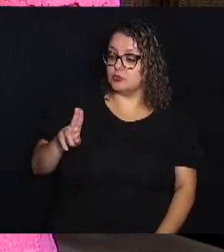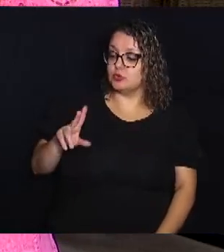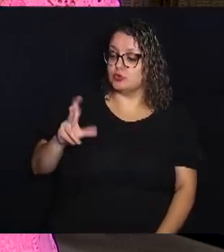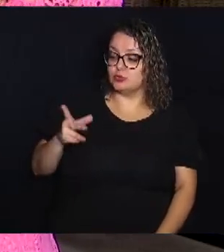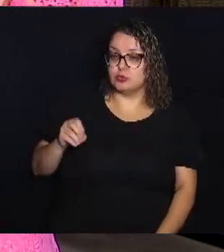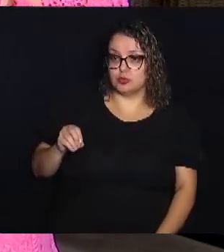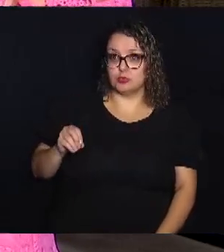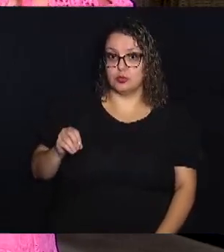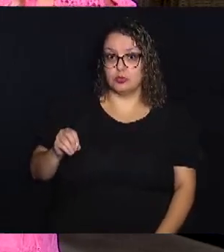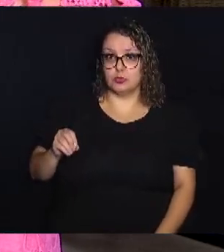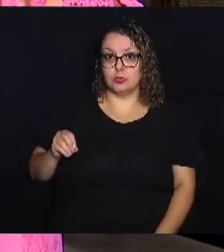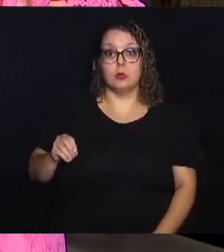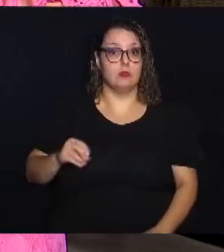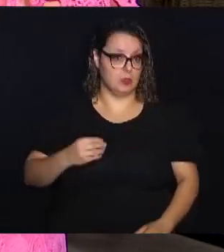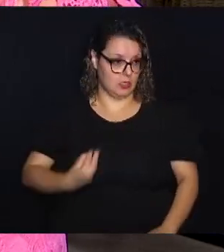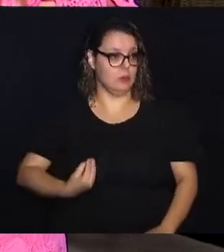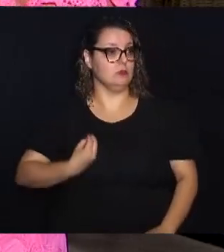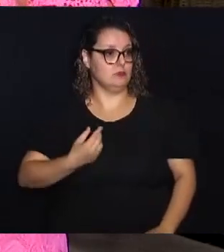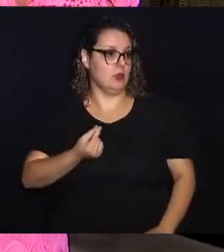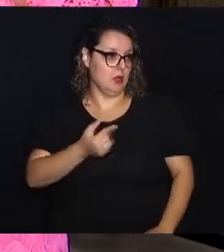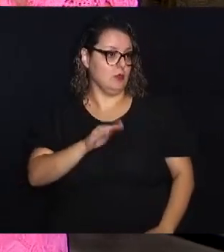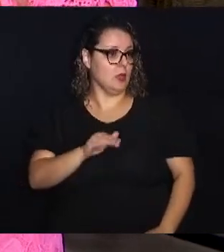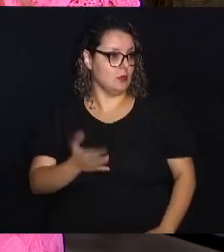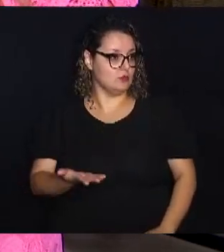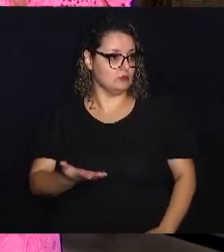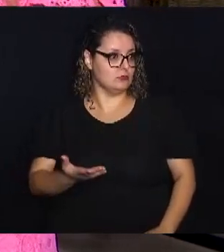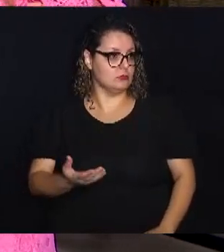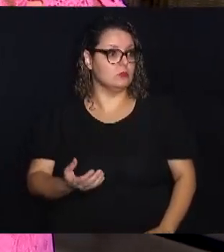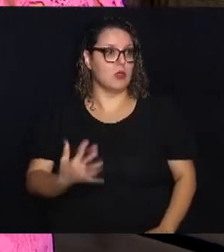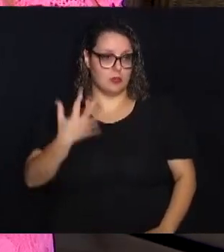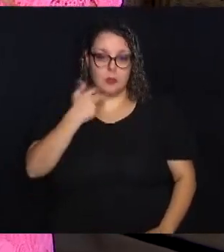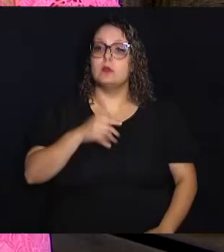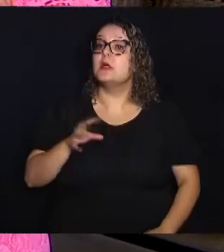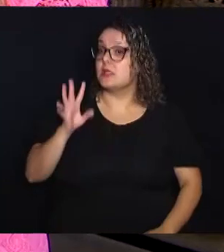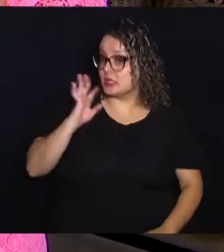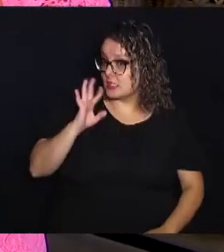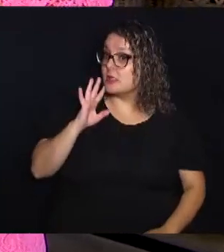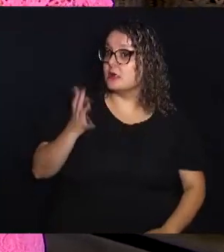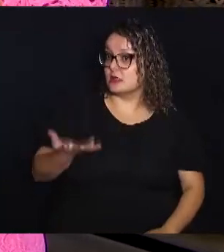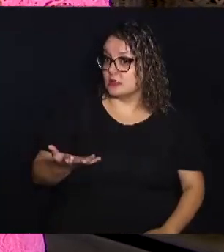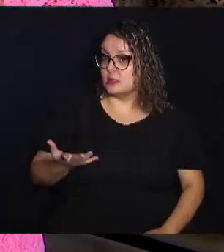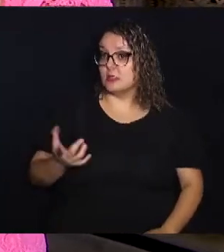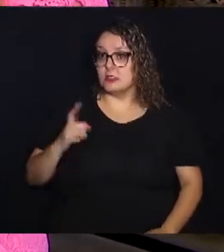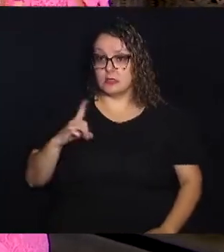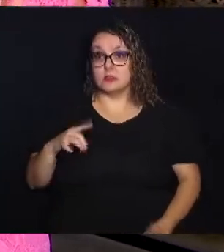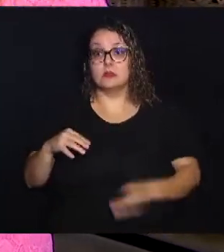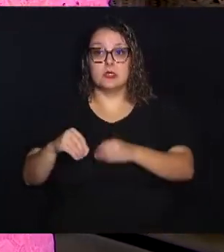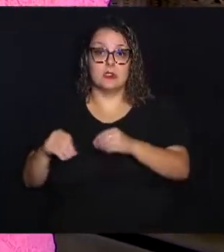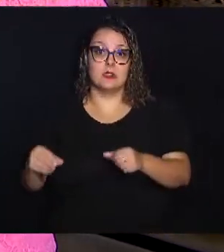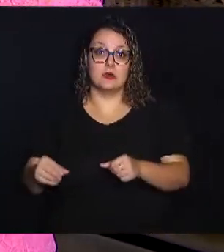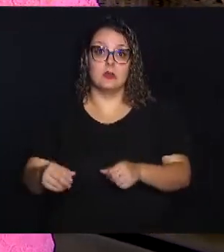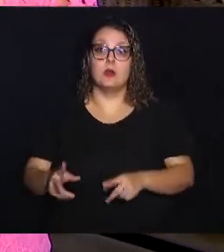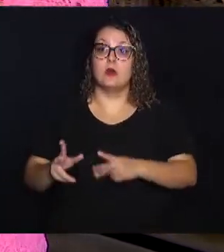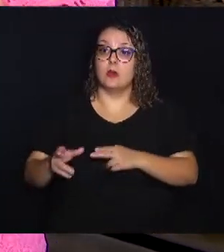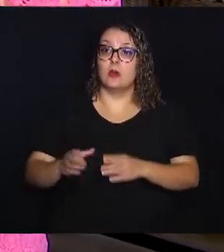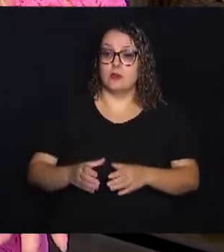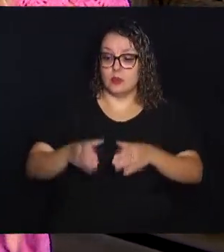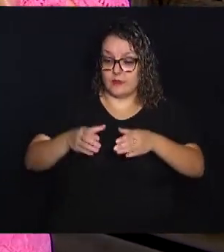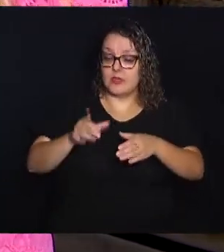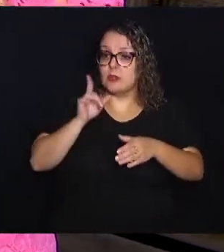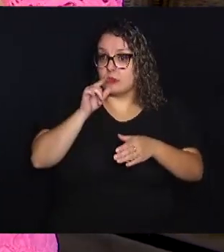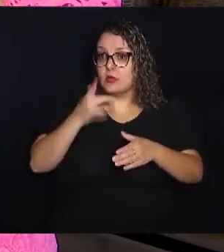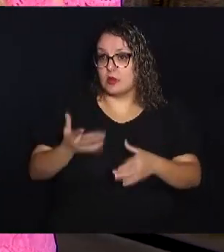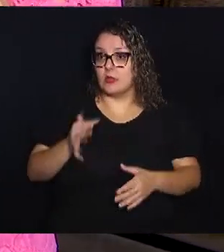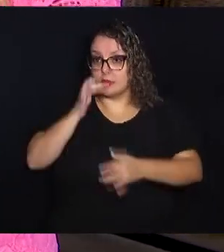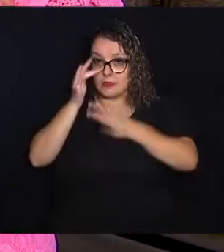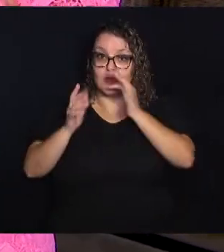O antúrio é uma flor legal. Uma presença, é barata, mas E ela é legal porque ela pode tanto ser na terra quanto no vasinho